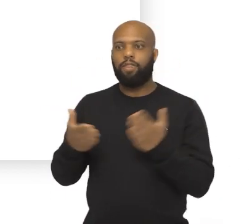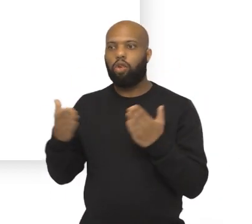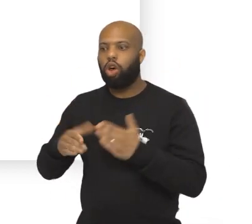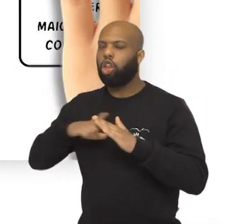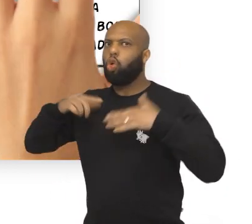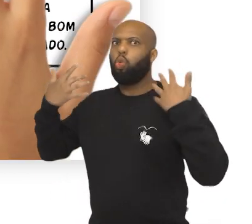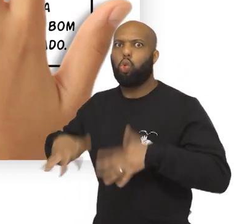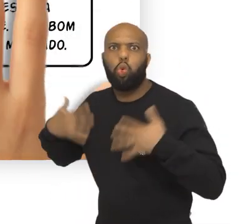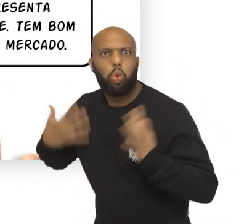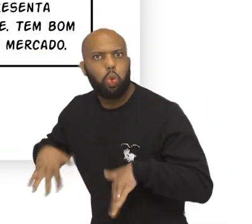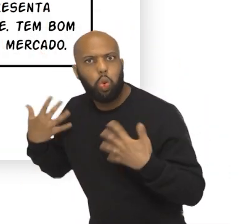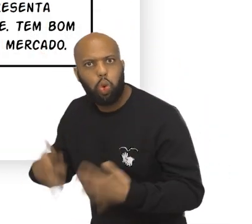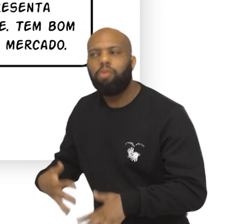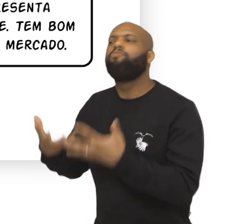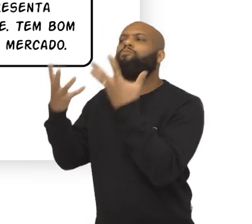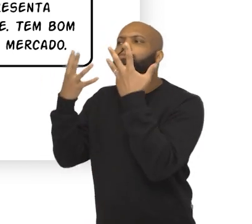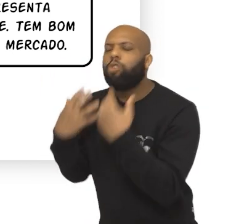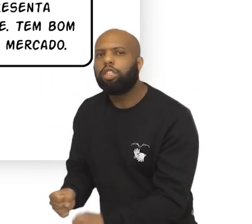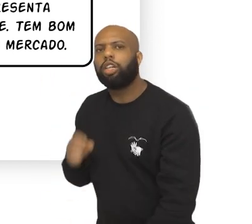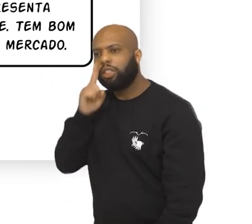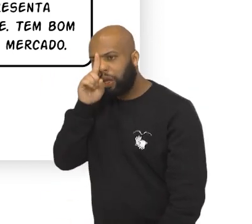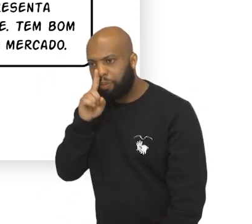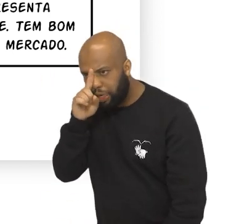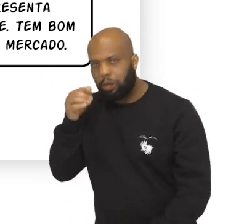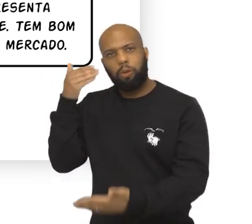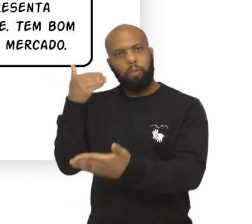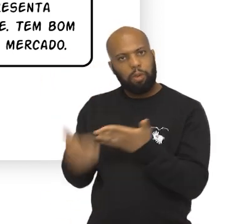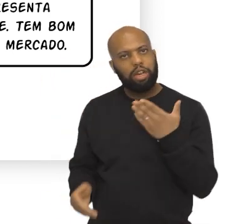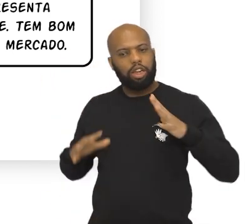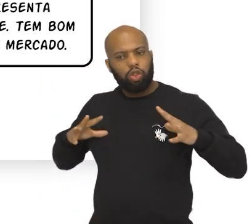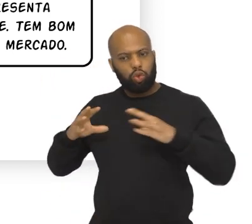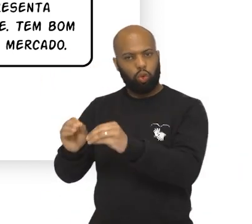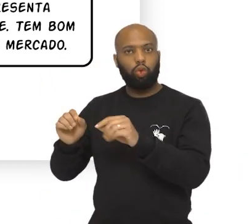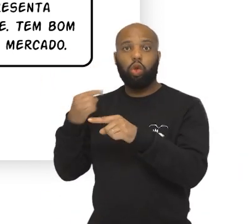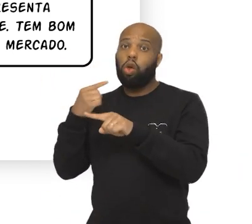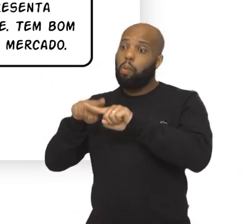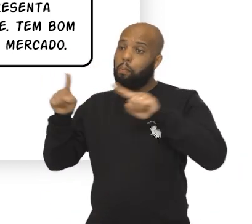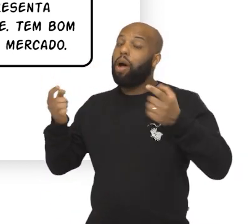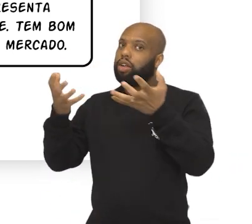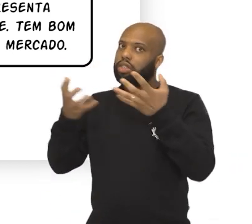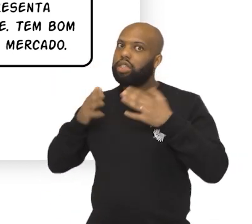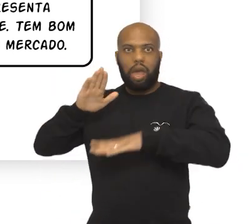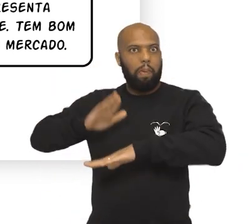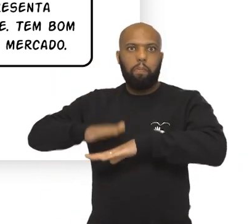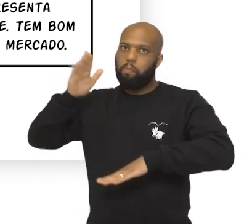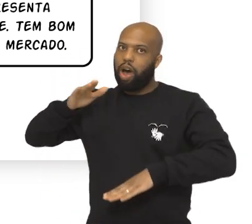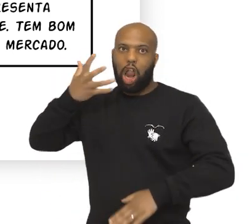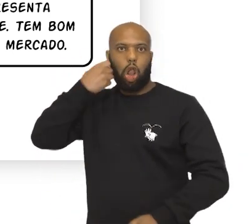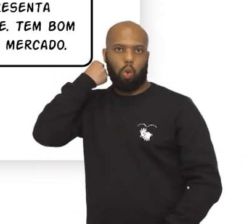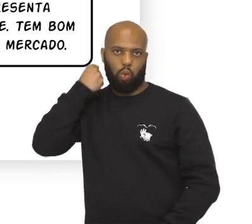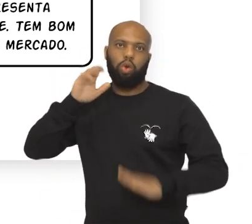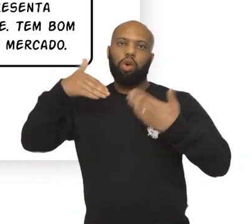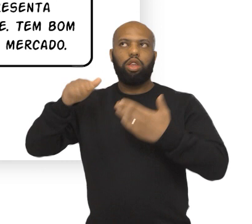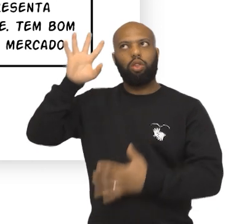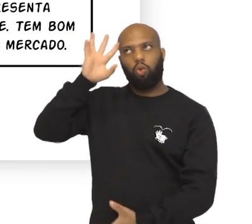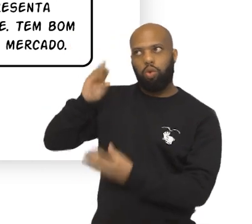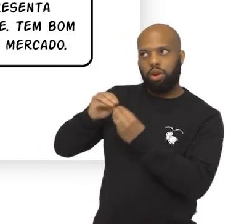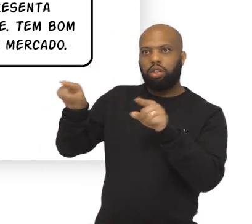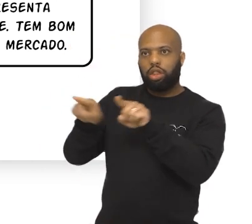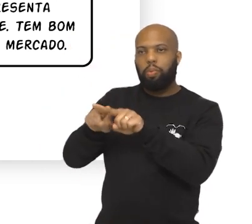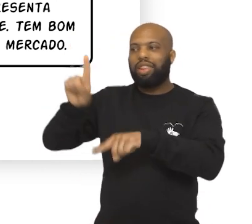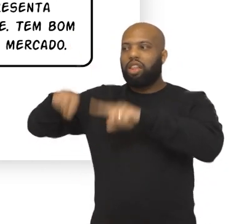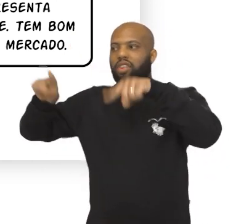segurança Arrojado ou agressivo assumir riscos mais altos em busca da maior rentabilidade